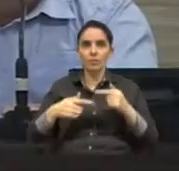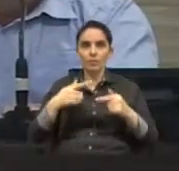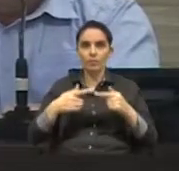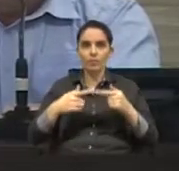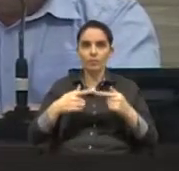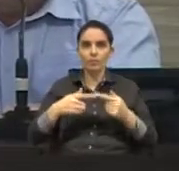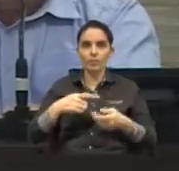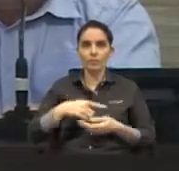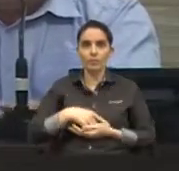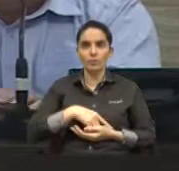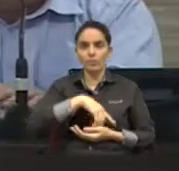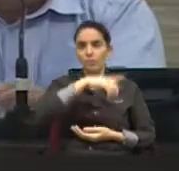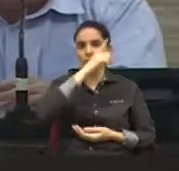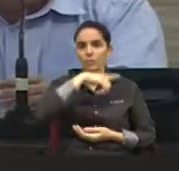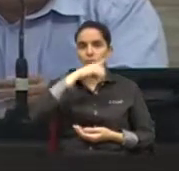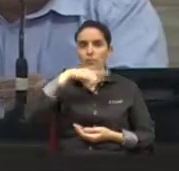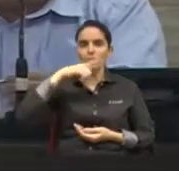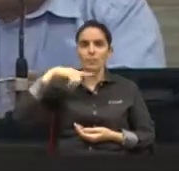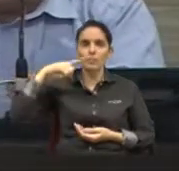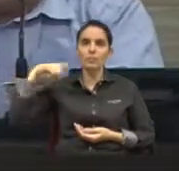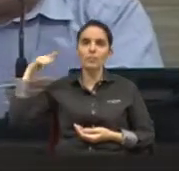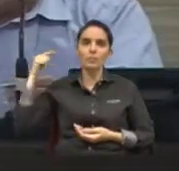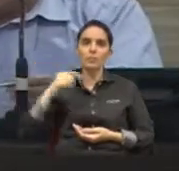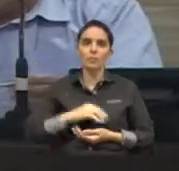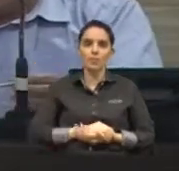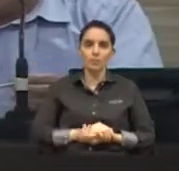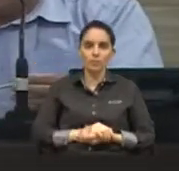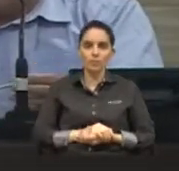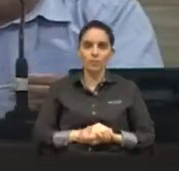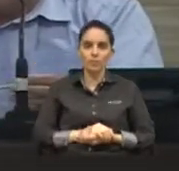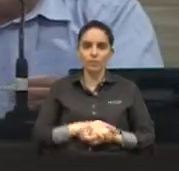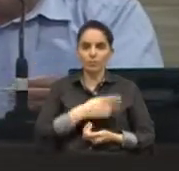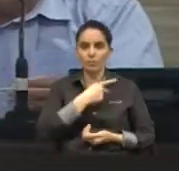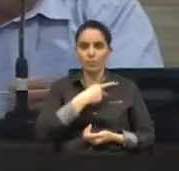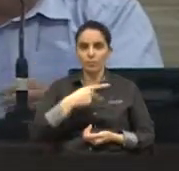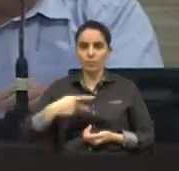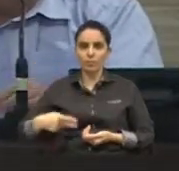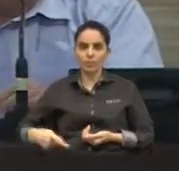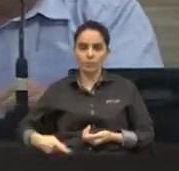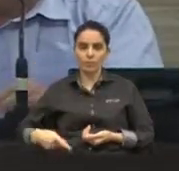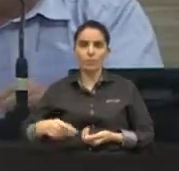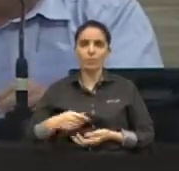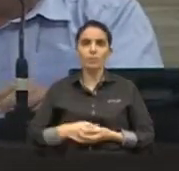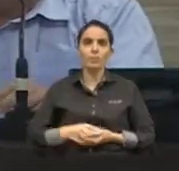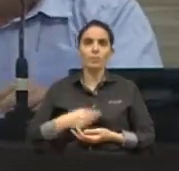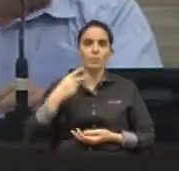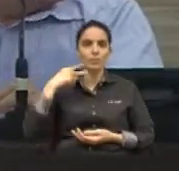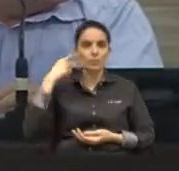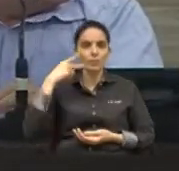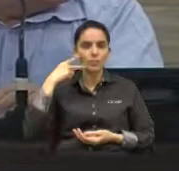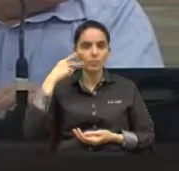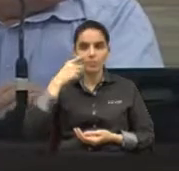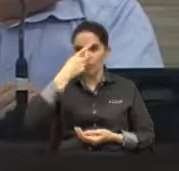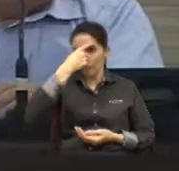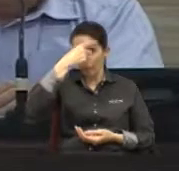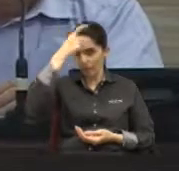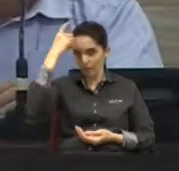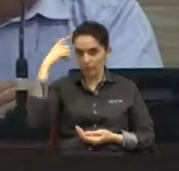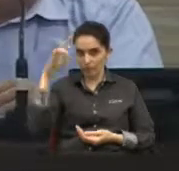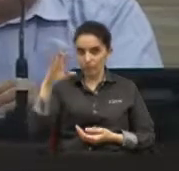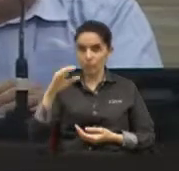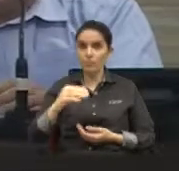quero discutir, senhor presidente. Com a palavra, a vereadora Mayra Costa. Senhor presidente, nobres colegas, Wagner,